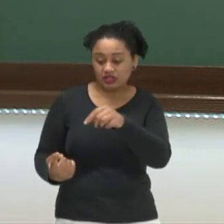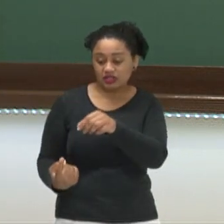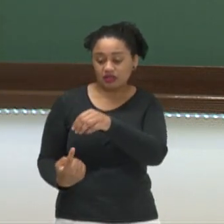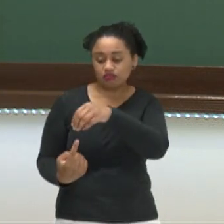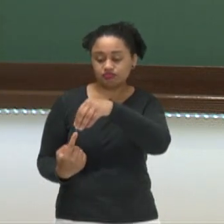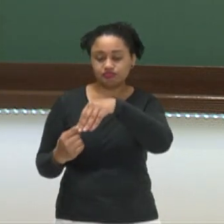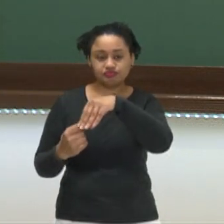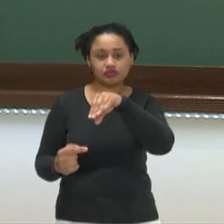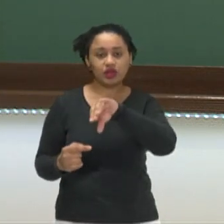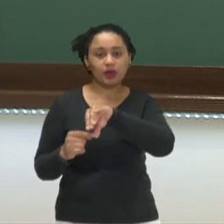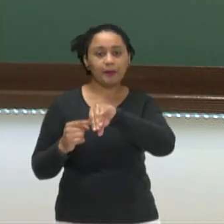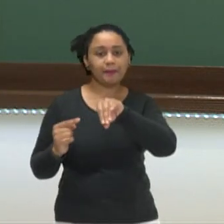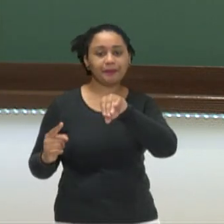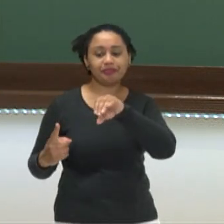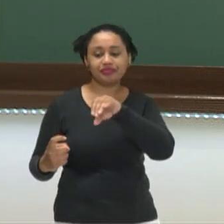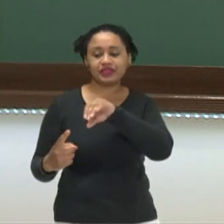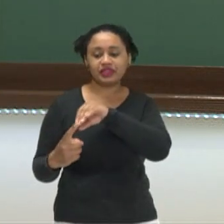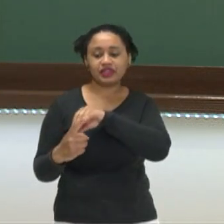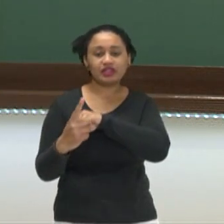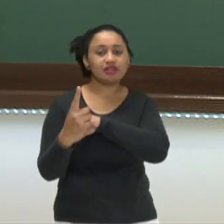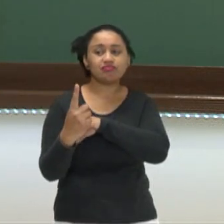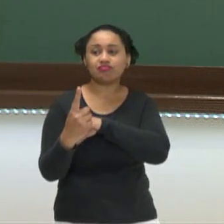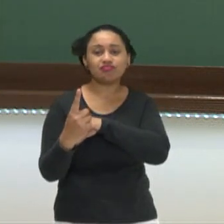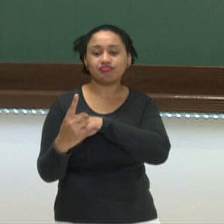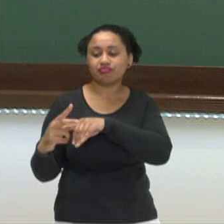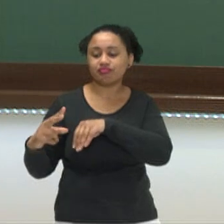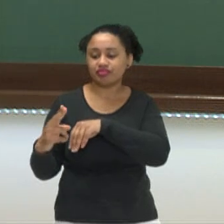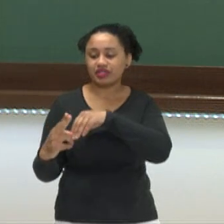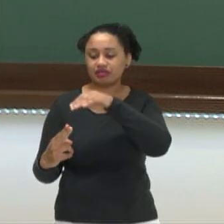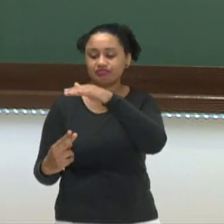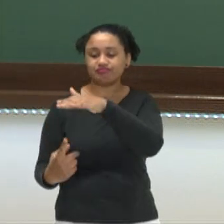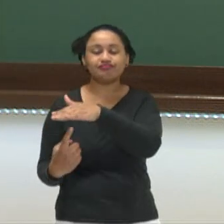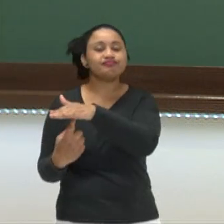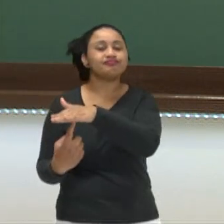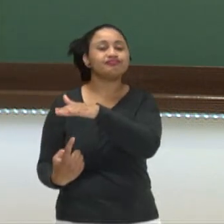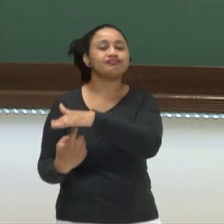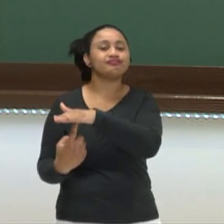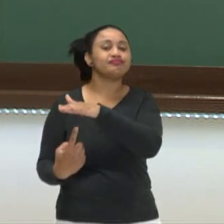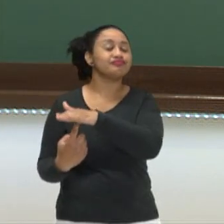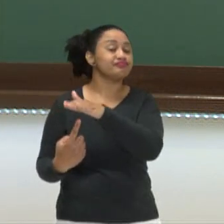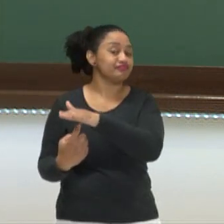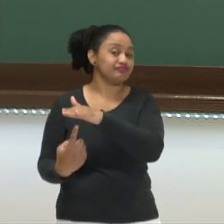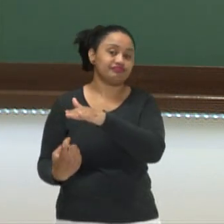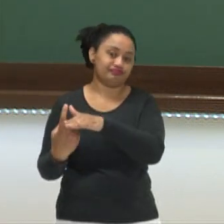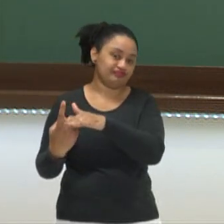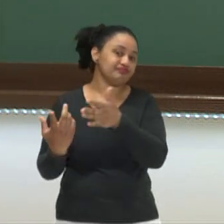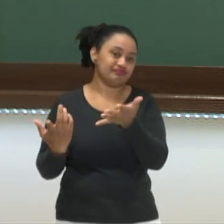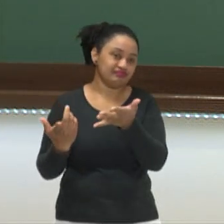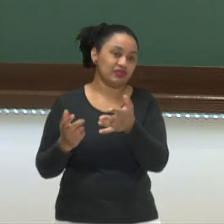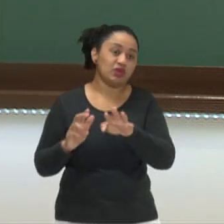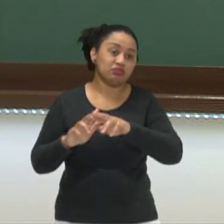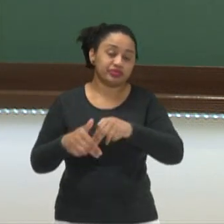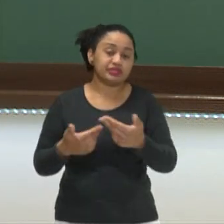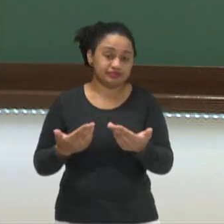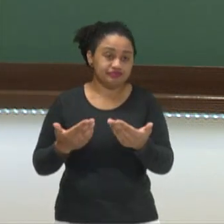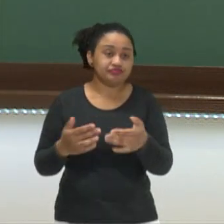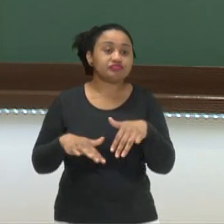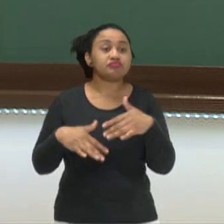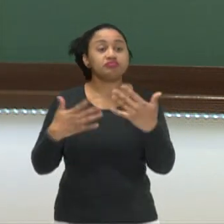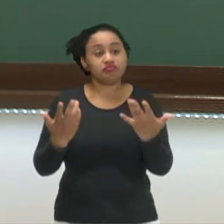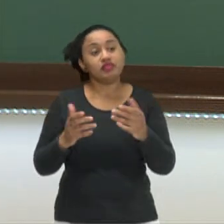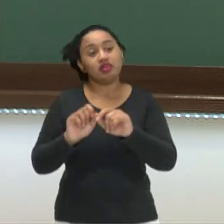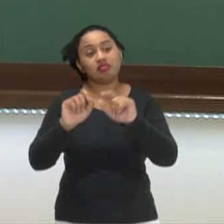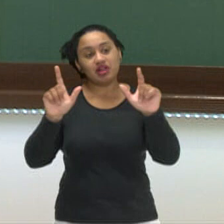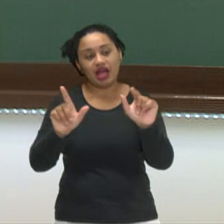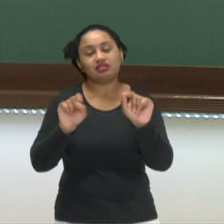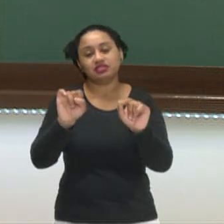o tubinho, que permitia que os espermatozoides migrassem, subissem até o sêmen. E aí, claro,